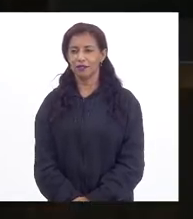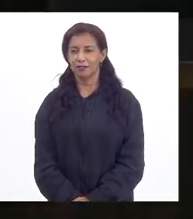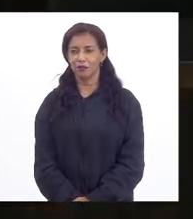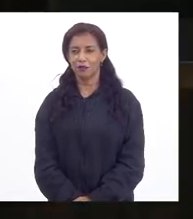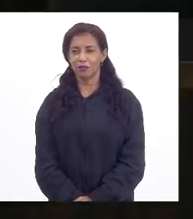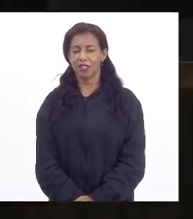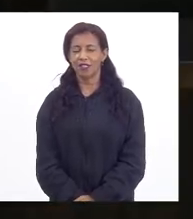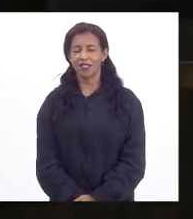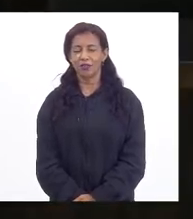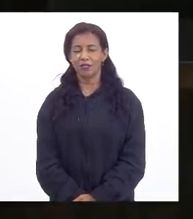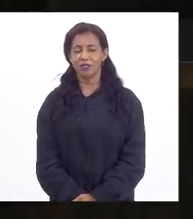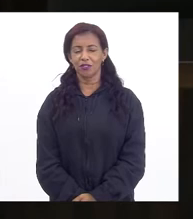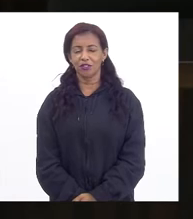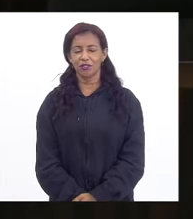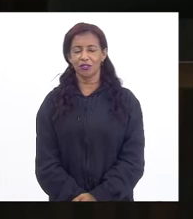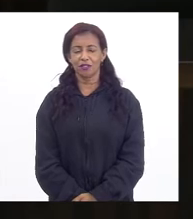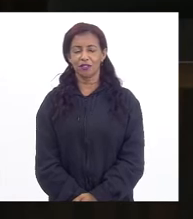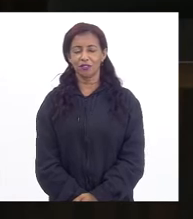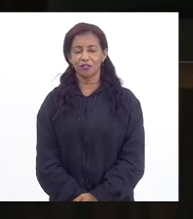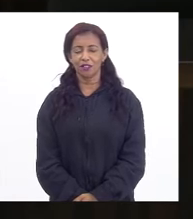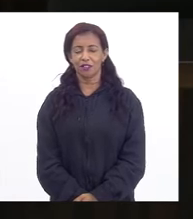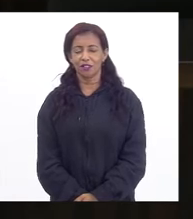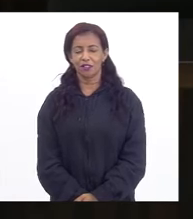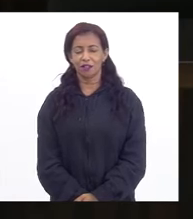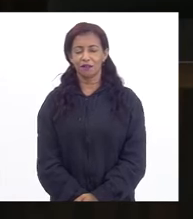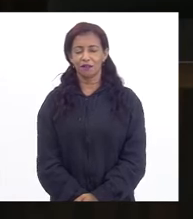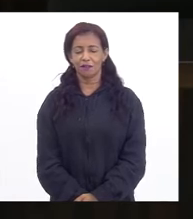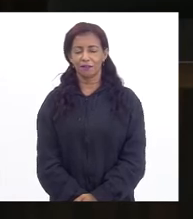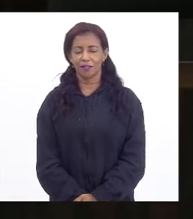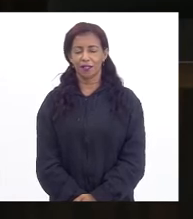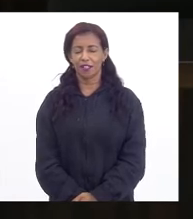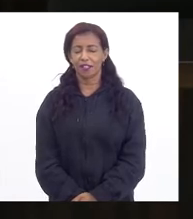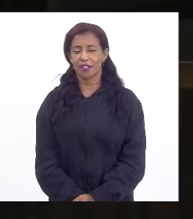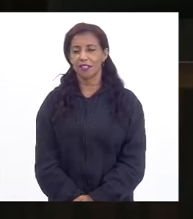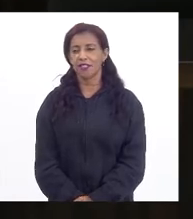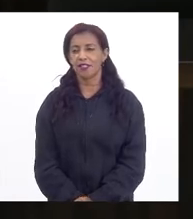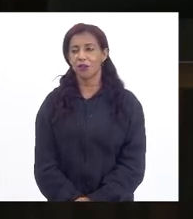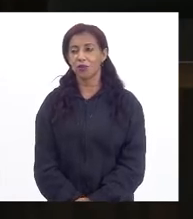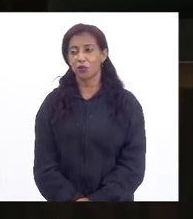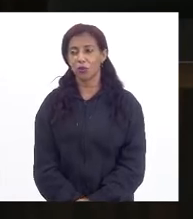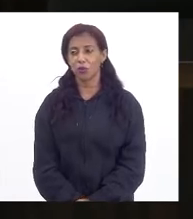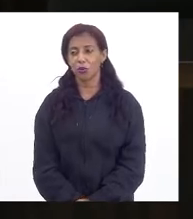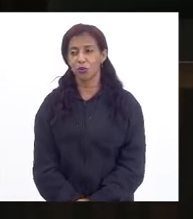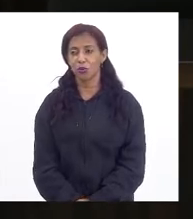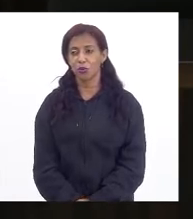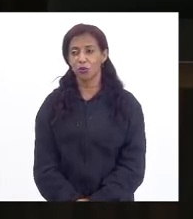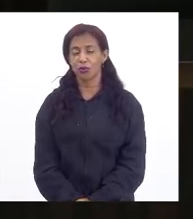Próximo orador inscrito é a nobre deputada Adriana Baltazar.